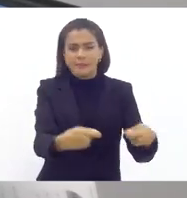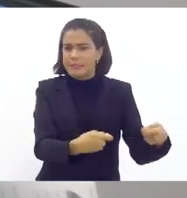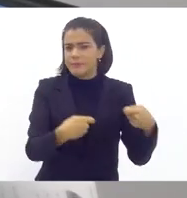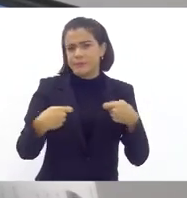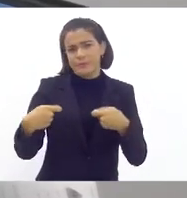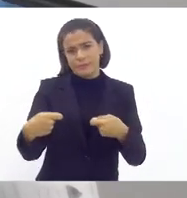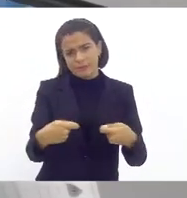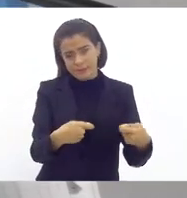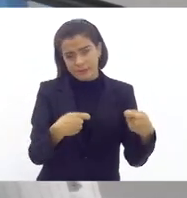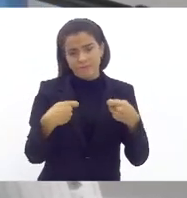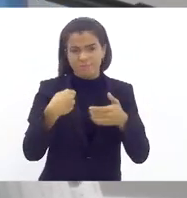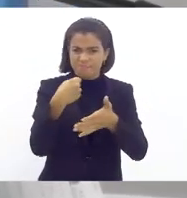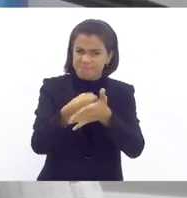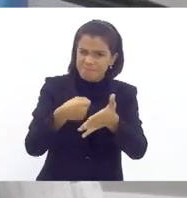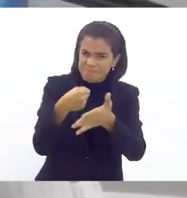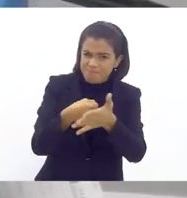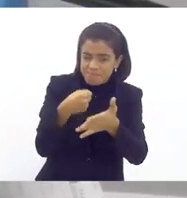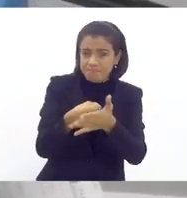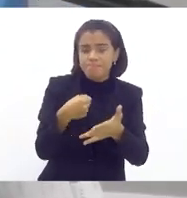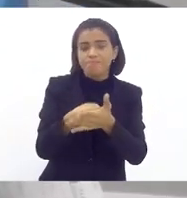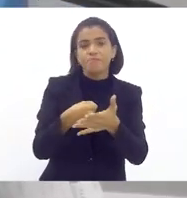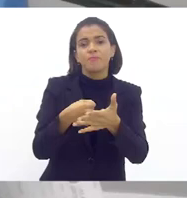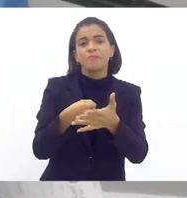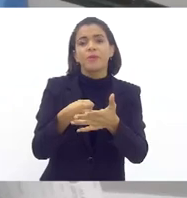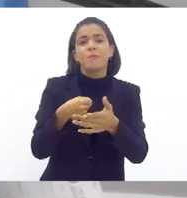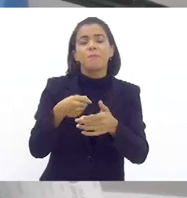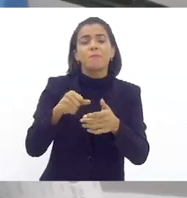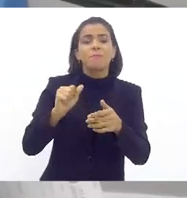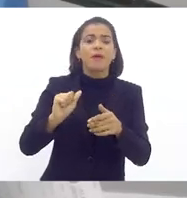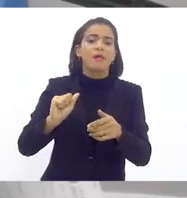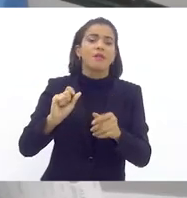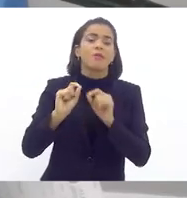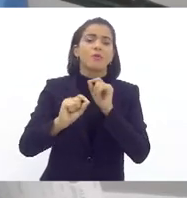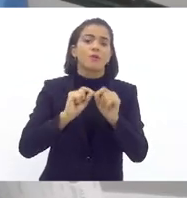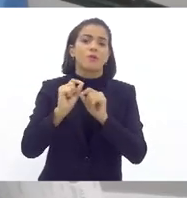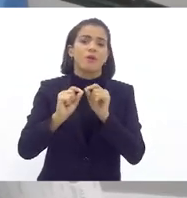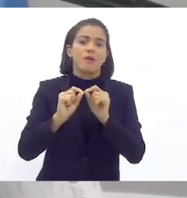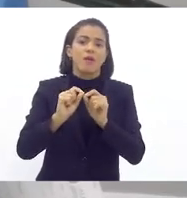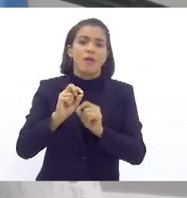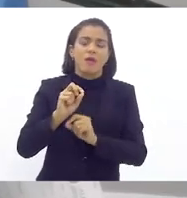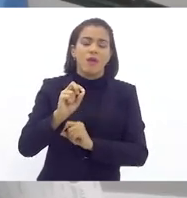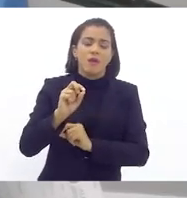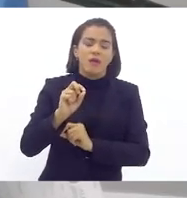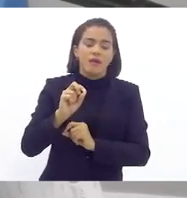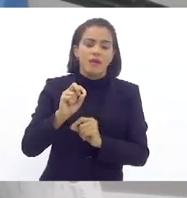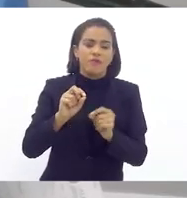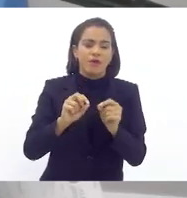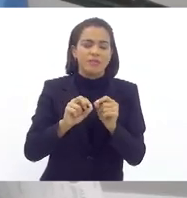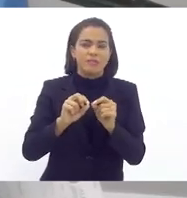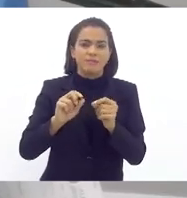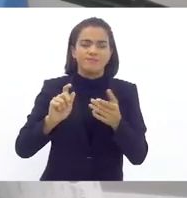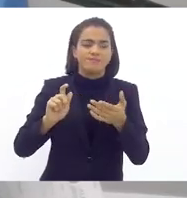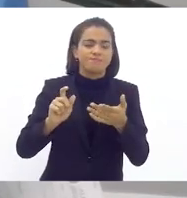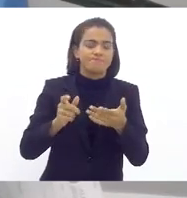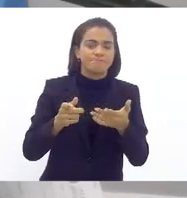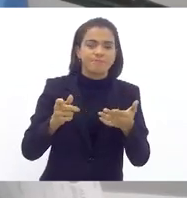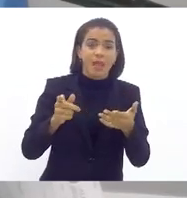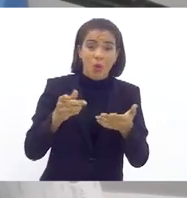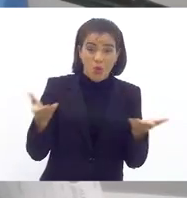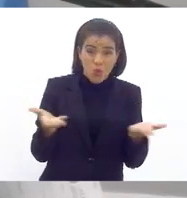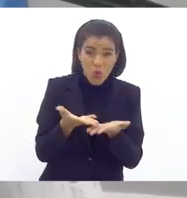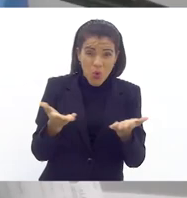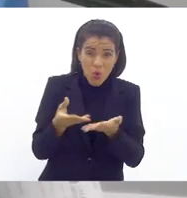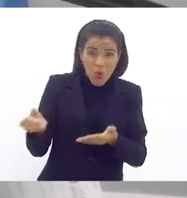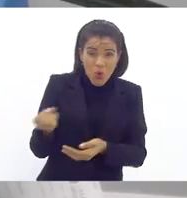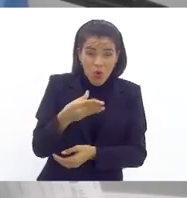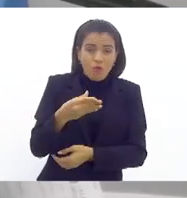ter uma luta pela revogação do novo ensino médio. Esse novo ensino médio é um